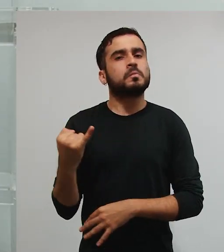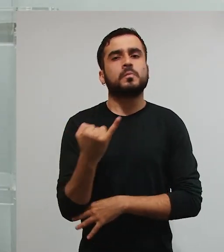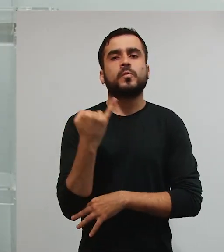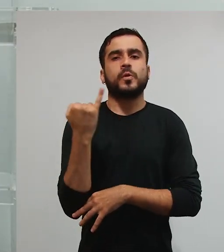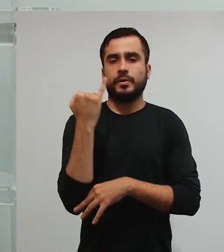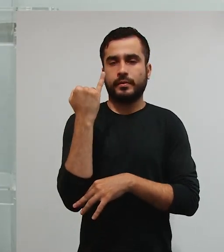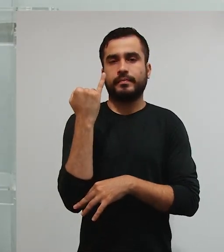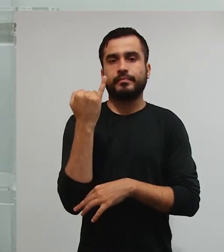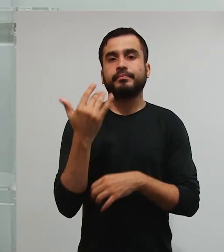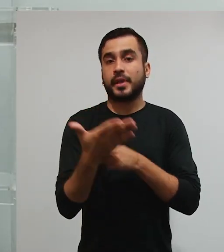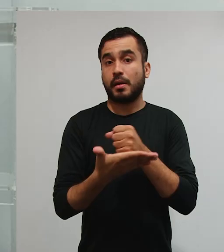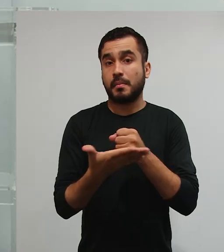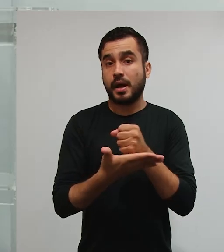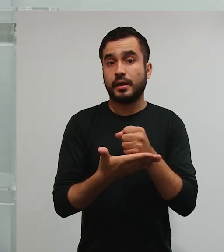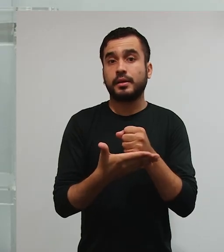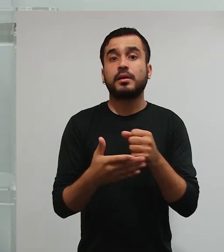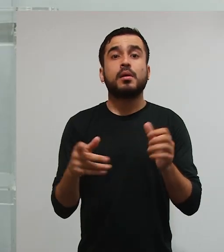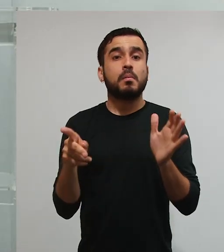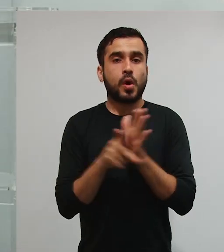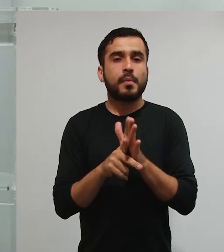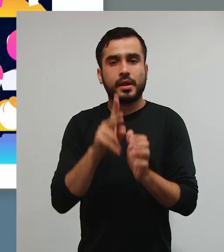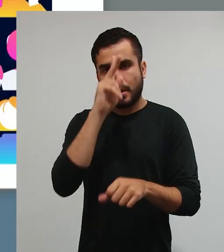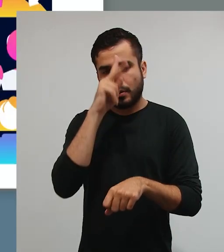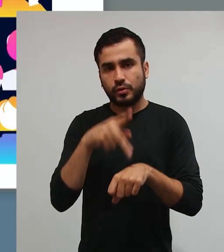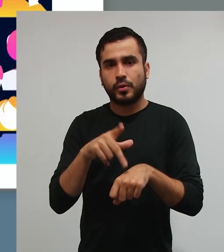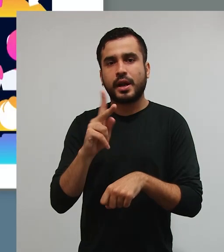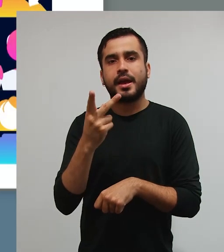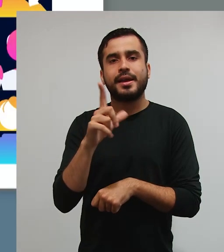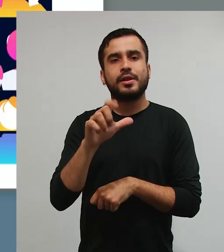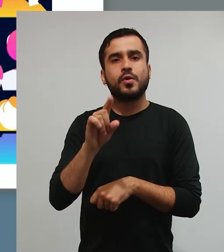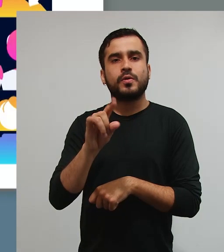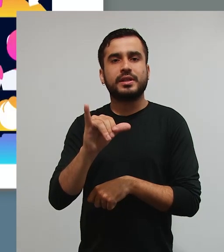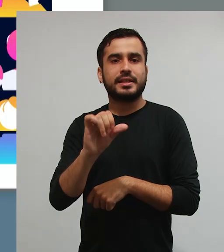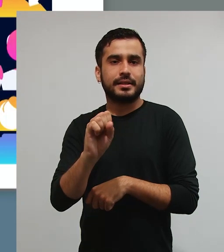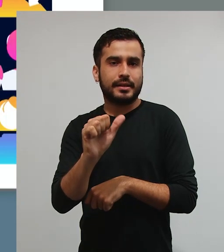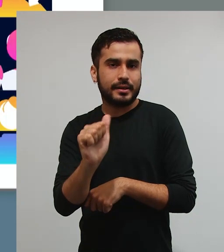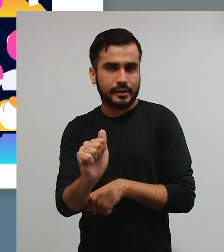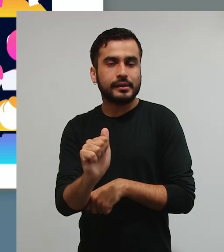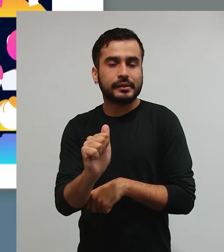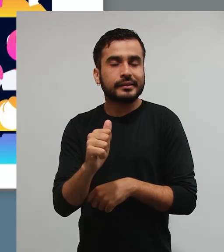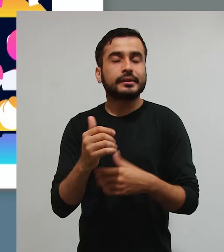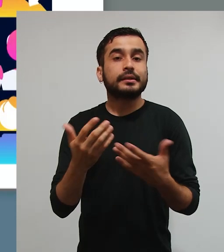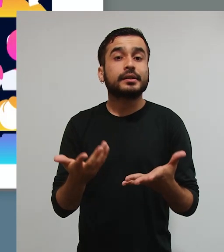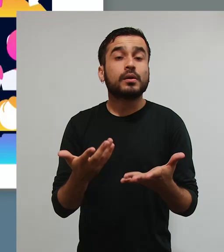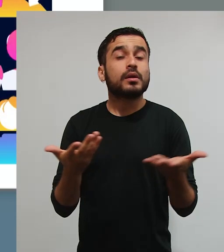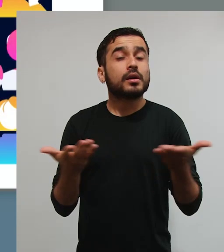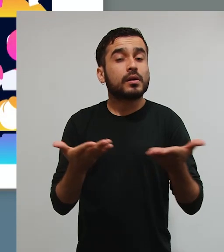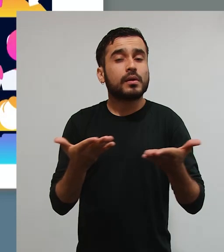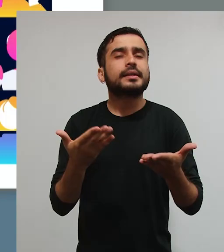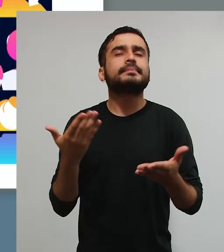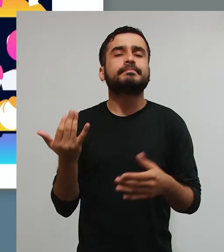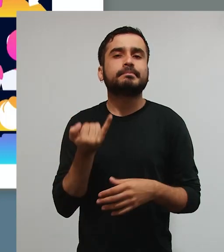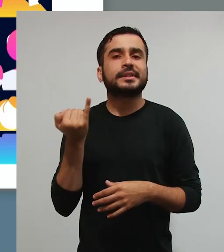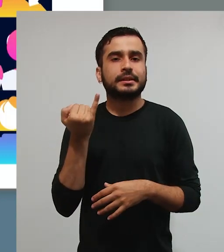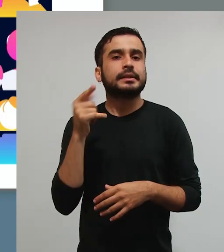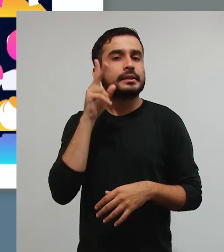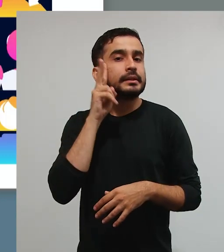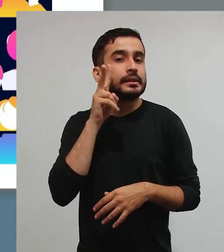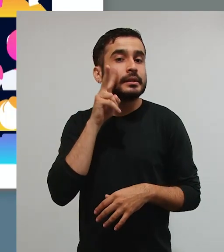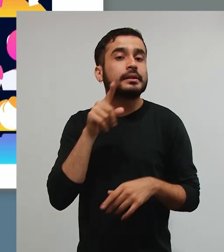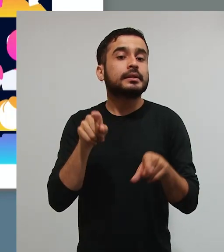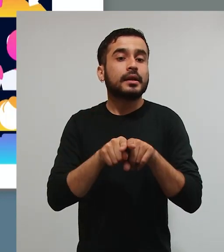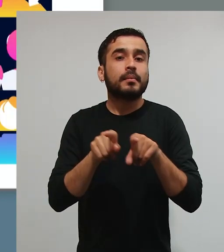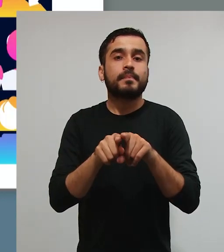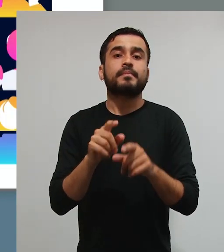educacional, inclusive trabalhada pela Luluzinha. E depois, importante, não menos importante, que